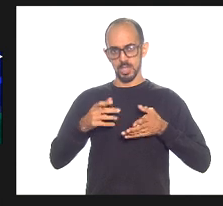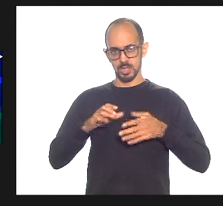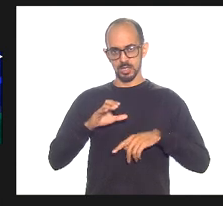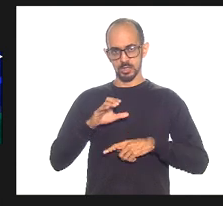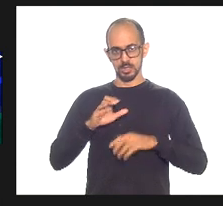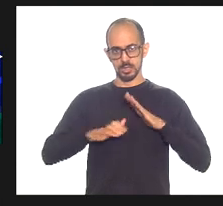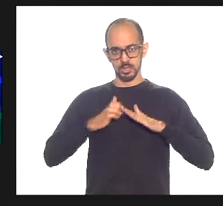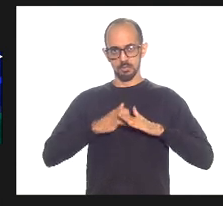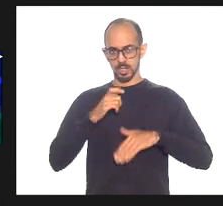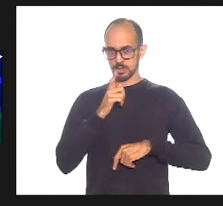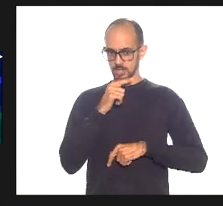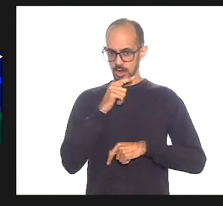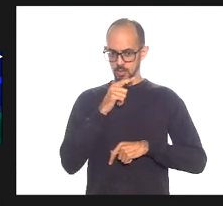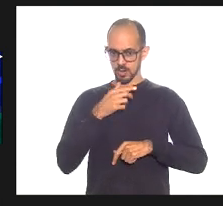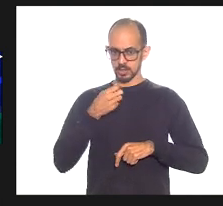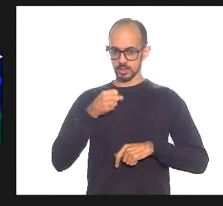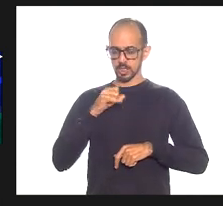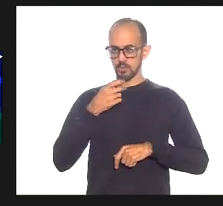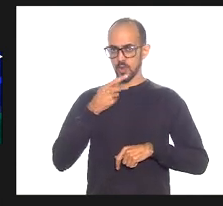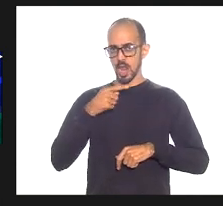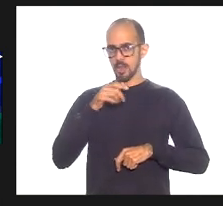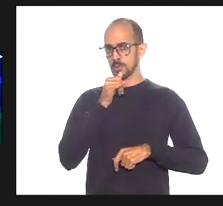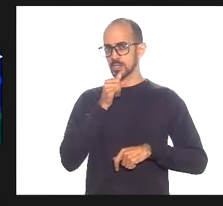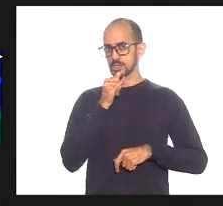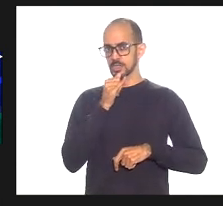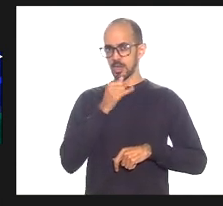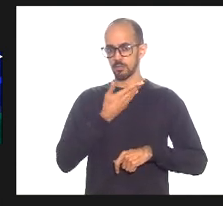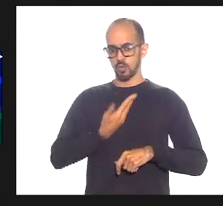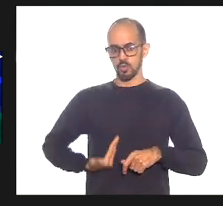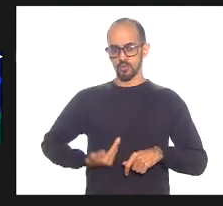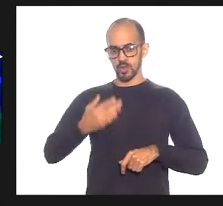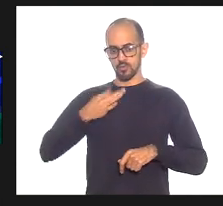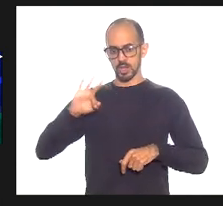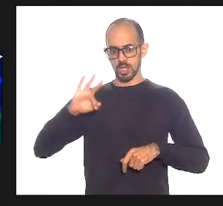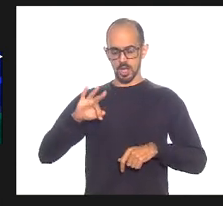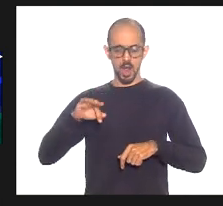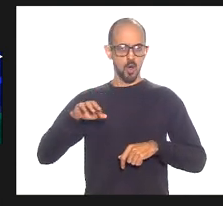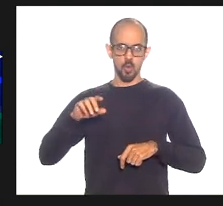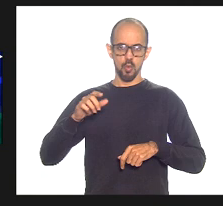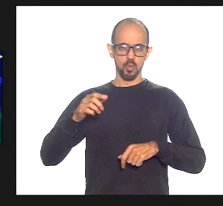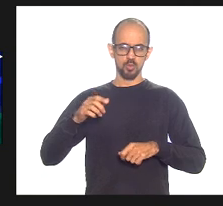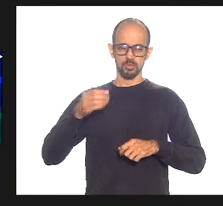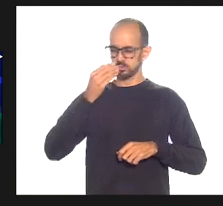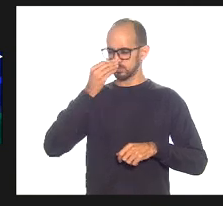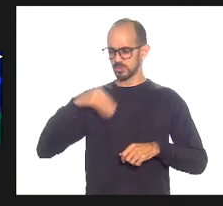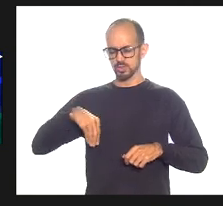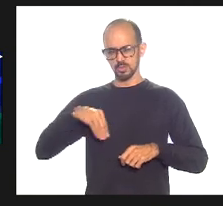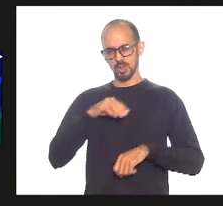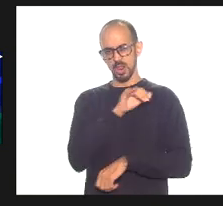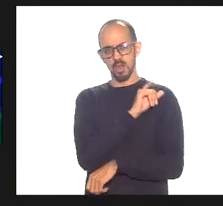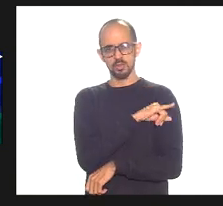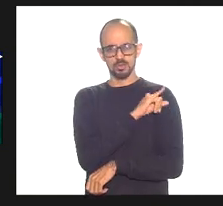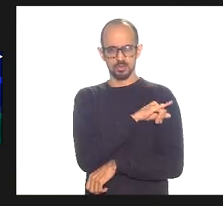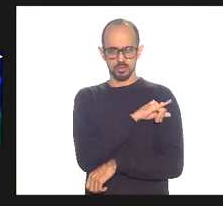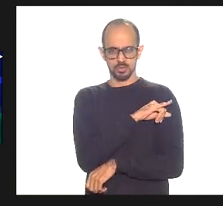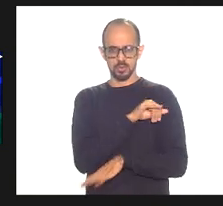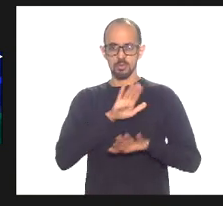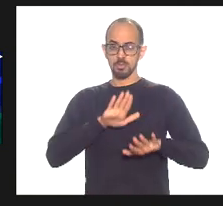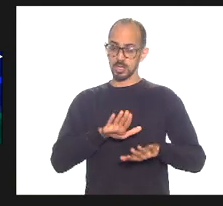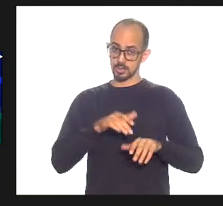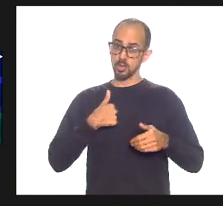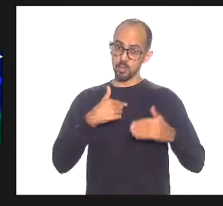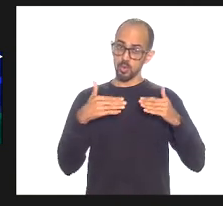quando ele fala por exemplo o governo federal ou quarto no estado do Rio de Janeiro eu concordei com ele só que hoje